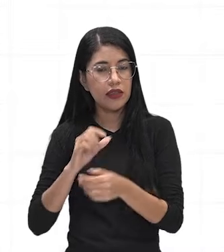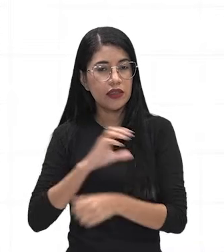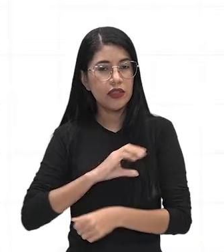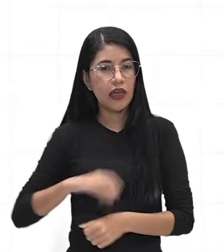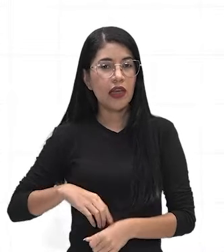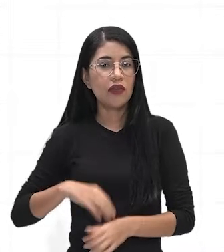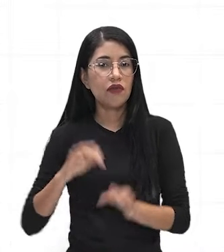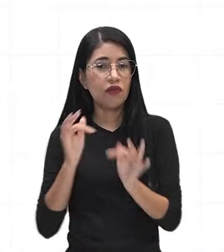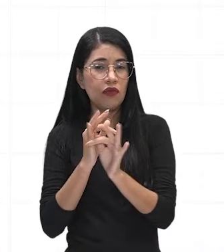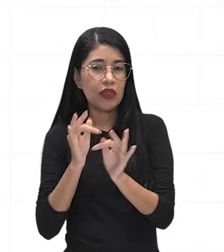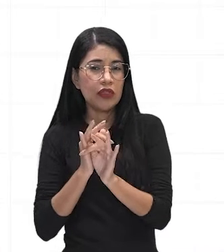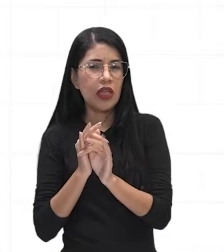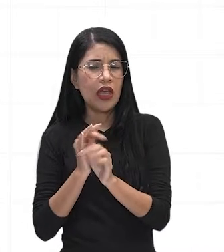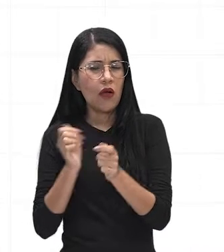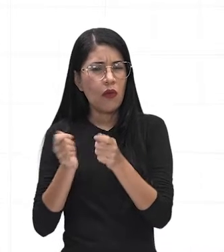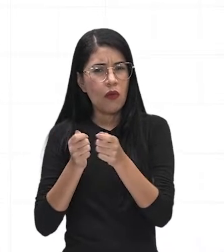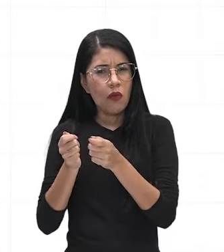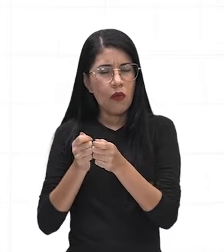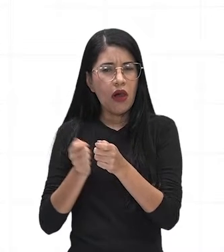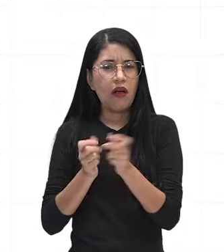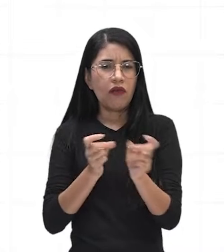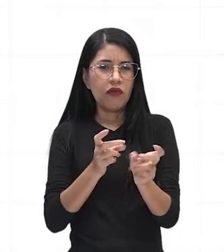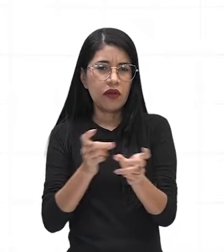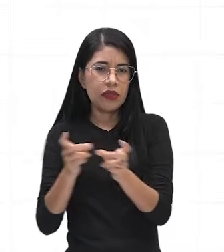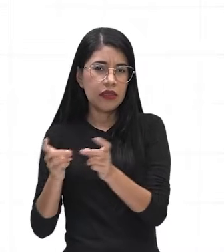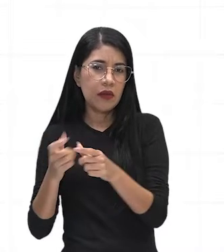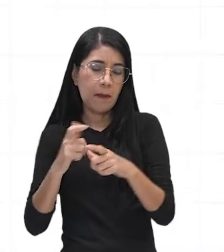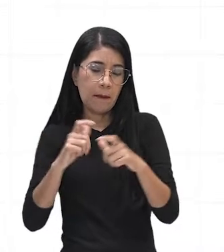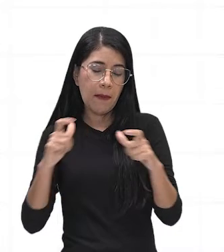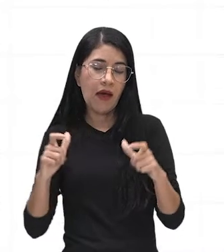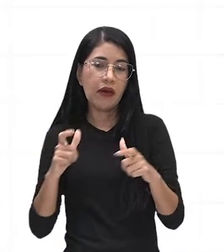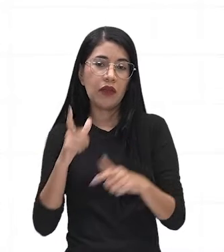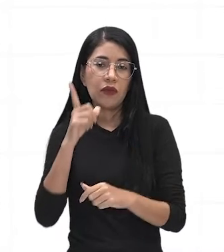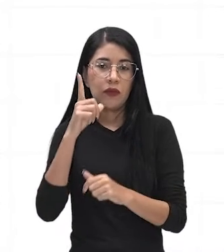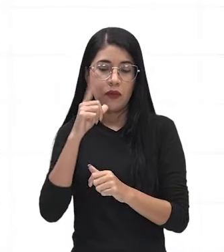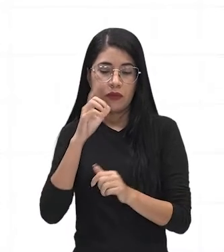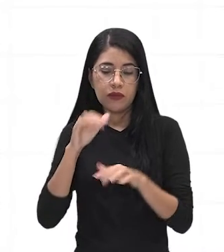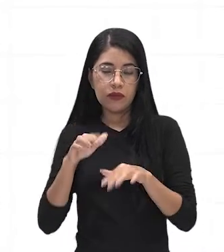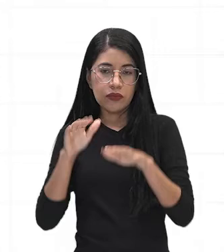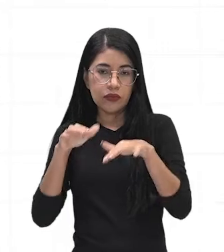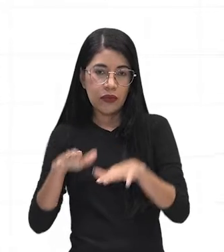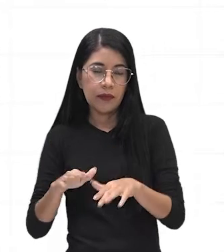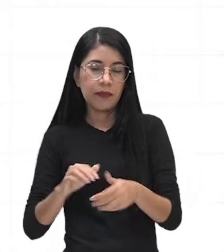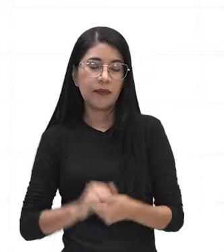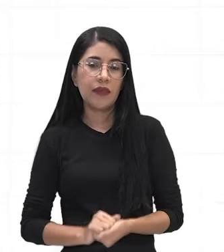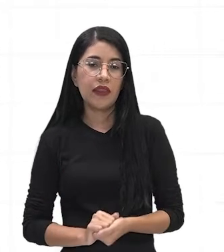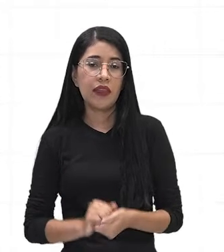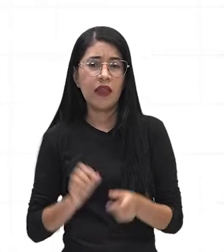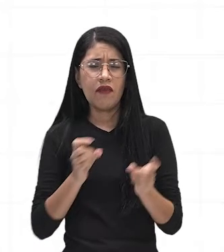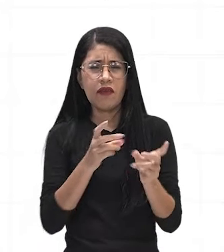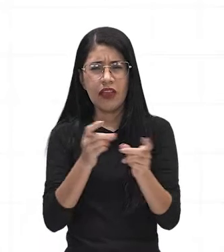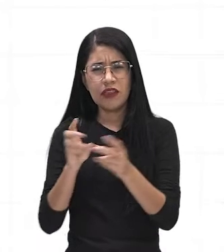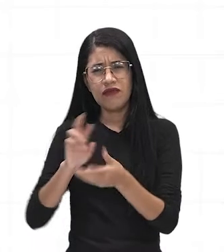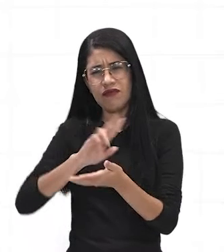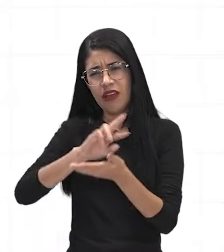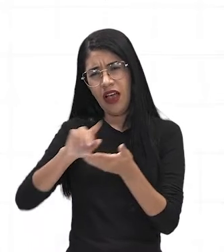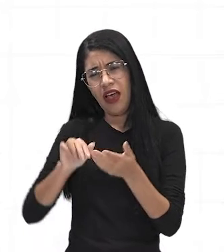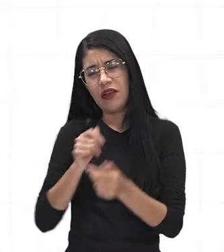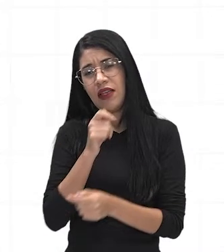boa parte do comércio efetuado ao longo do mar Mediterrâneo. Faziam comércio diversos,